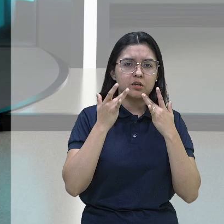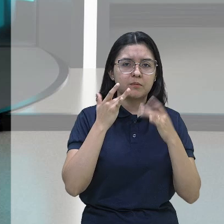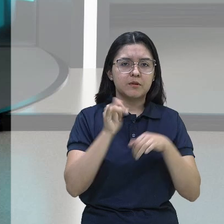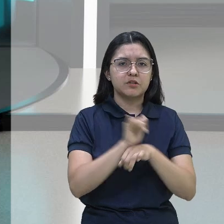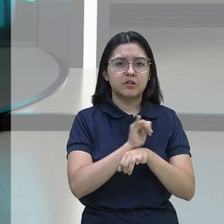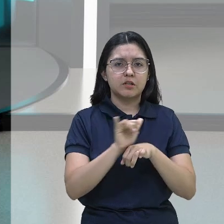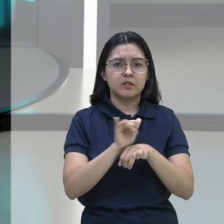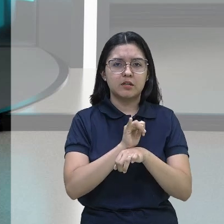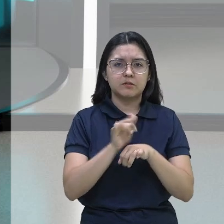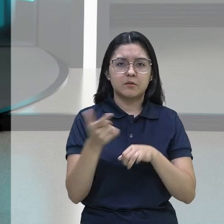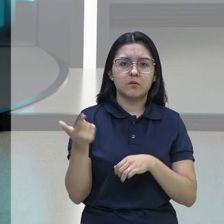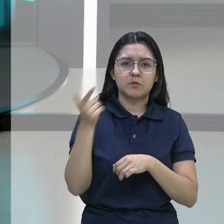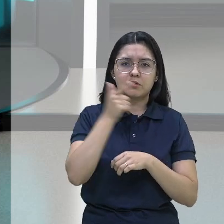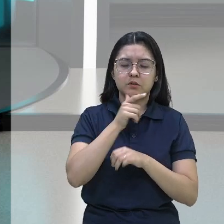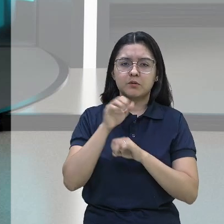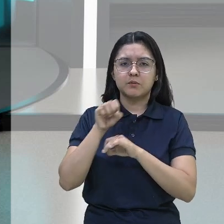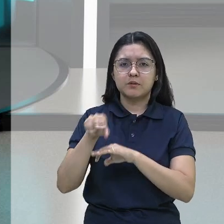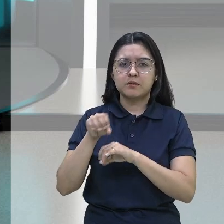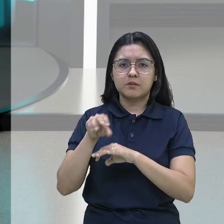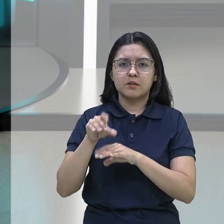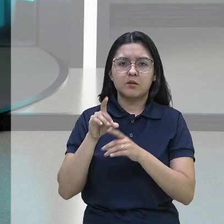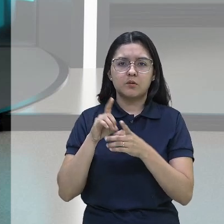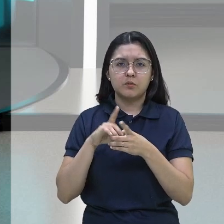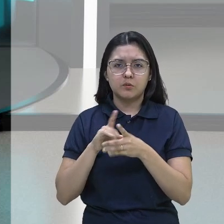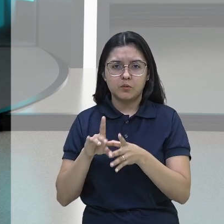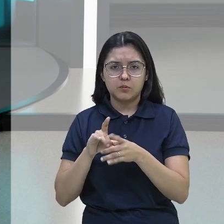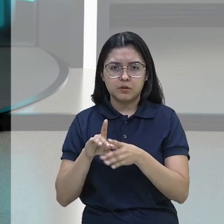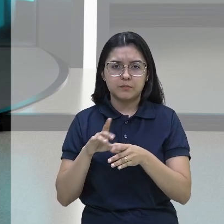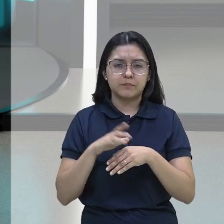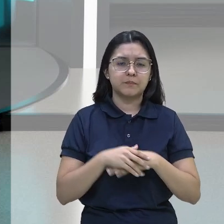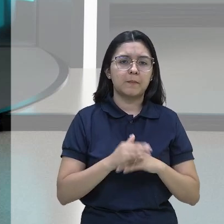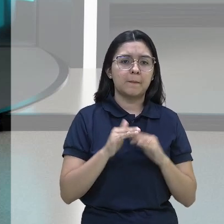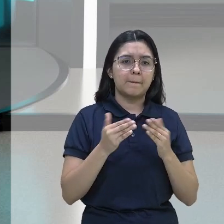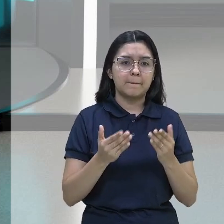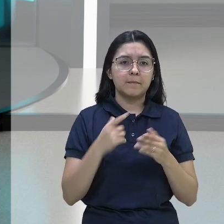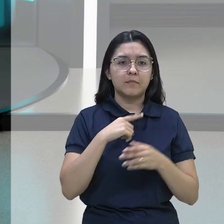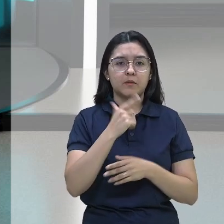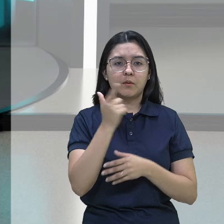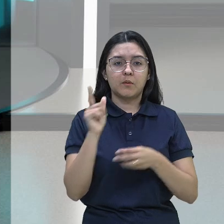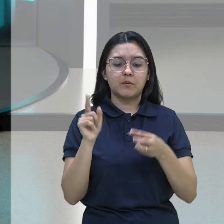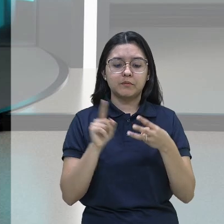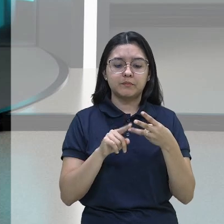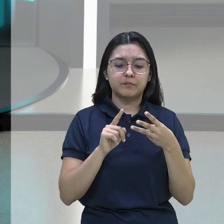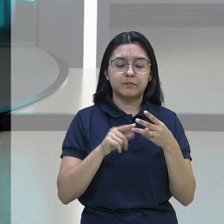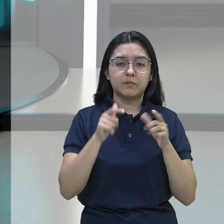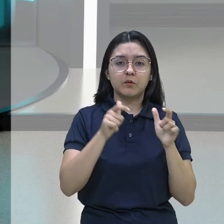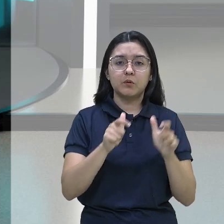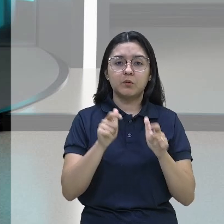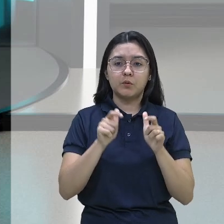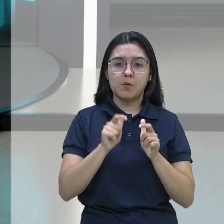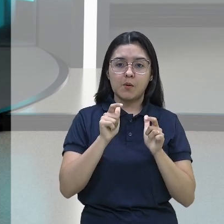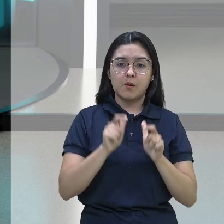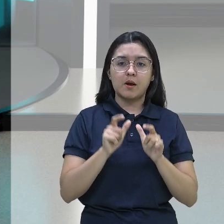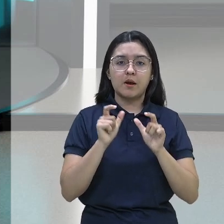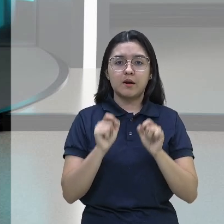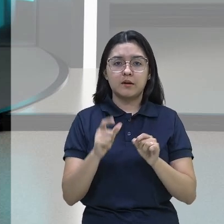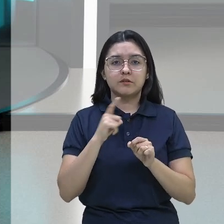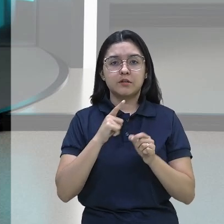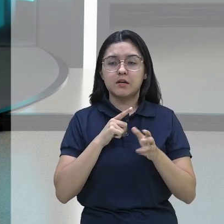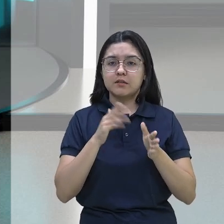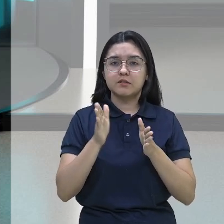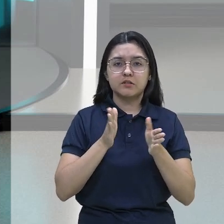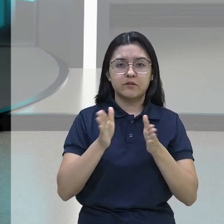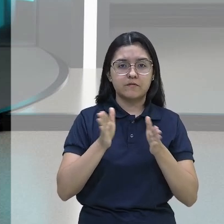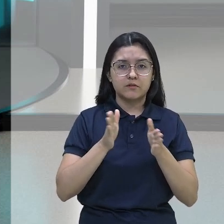para chegar aonde eles queriam. Outra característica eram locais de apresentação